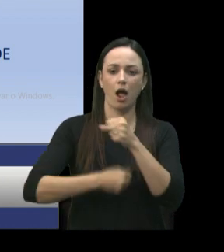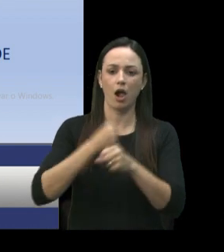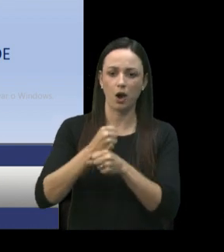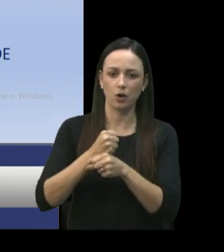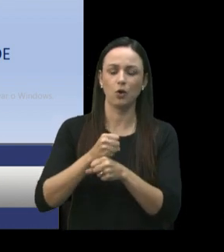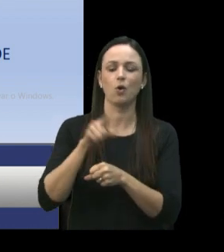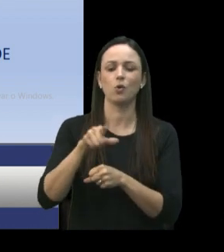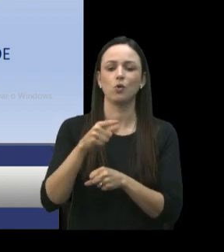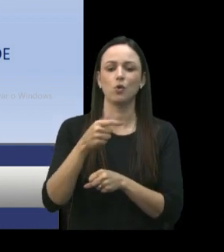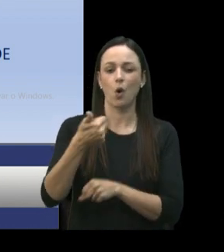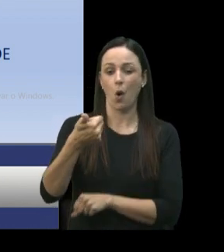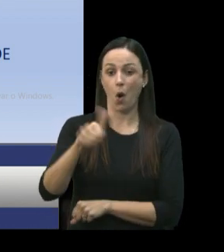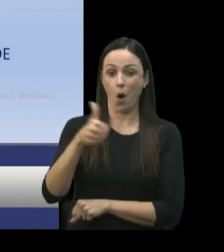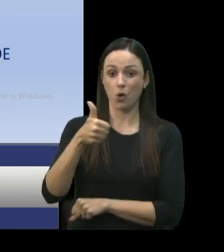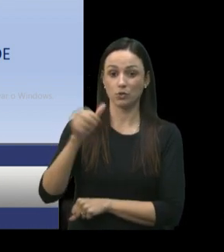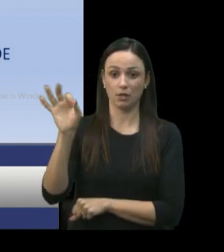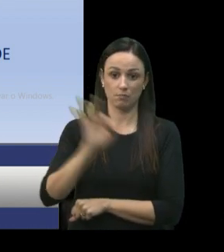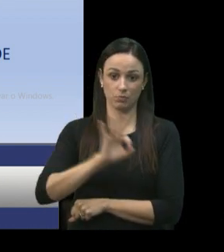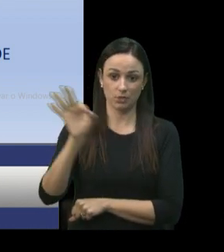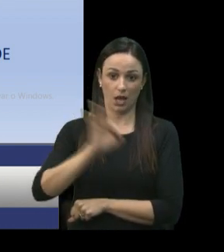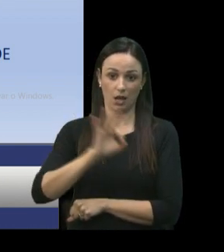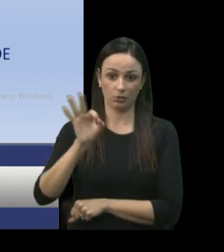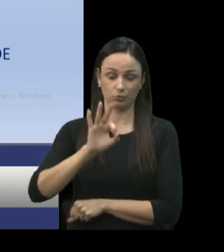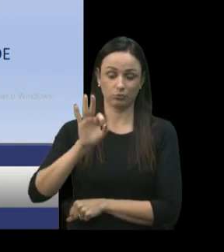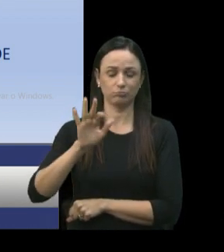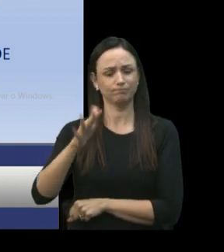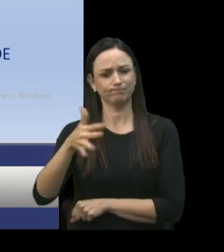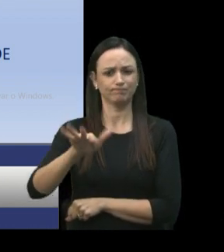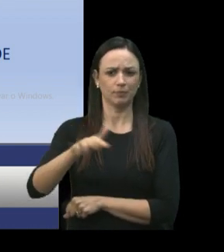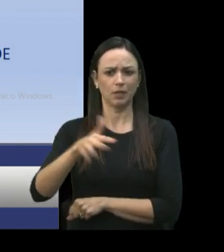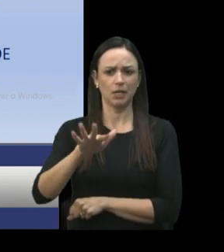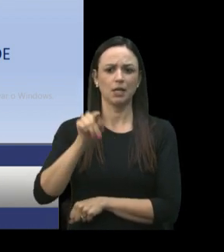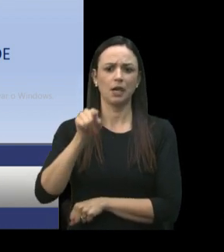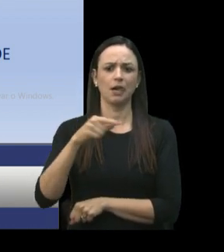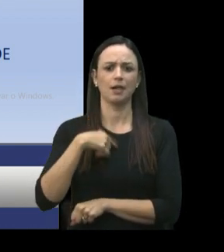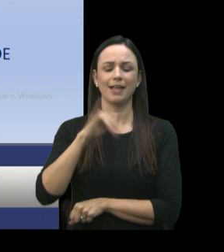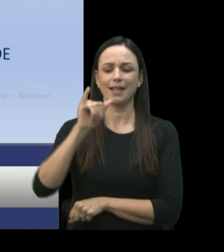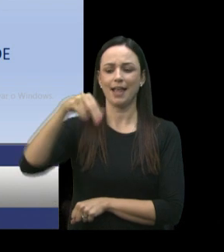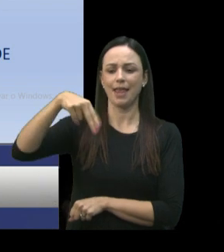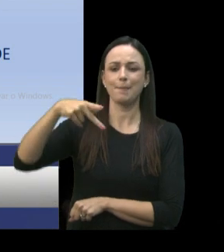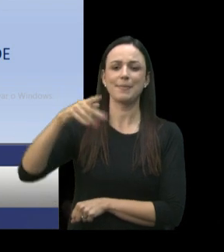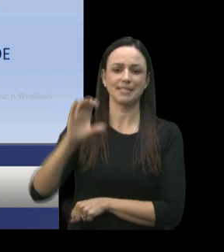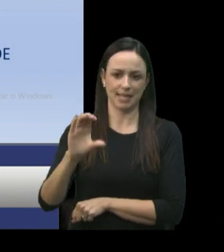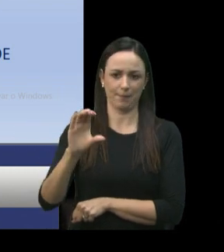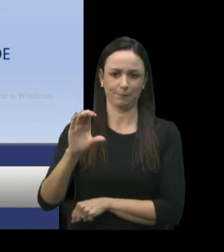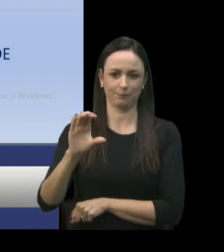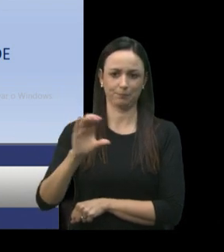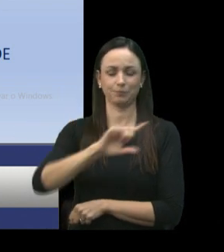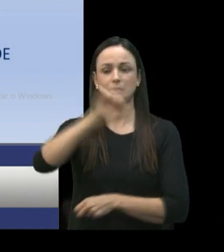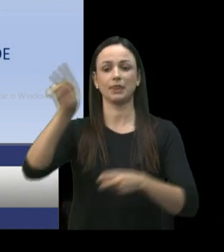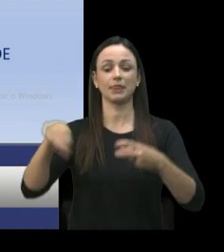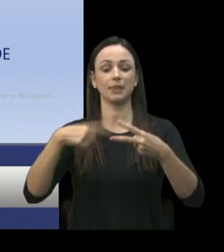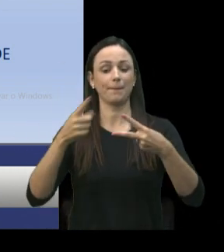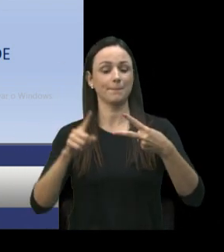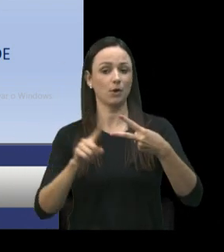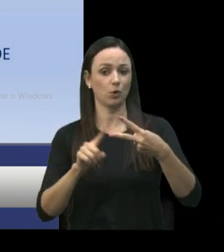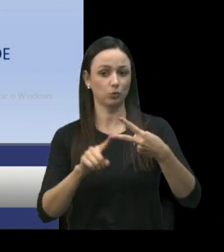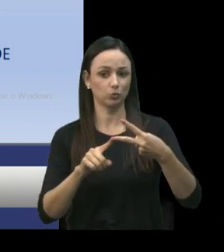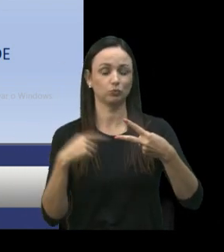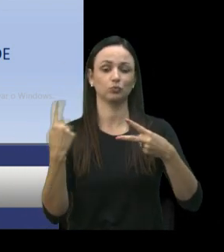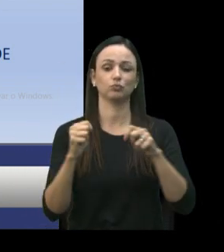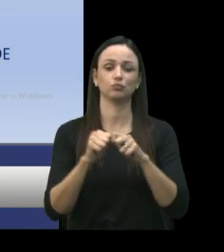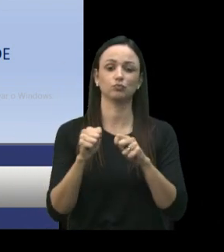de 11% aproximadamente, que seria o nosso INPC. Depois, no segundo momento, fizemos